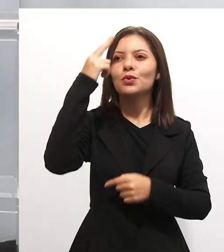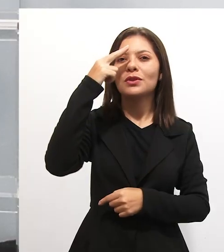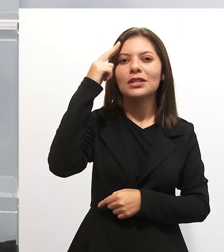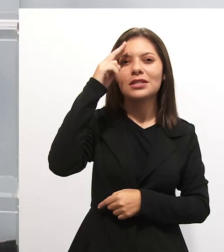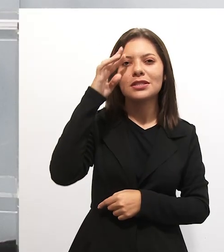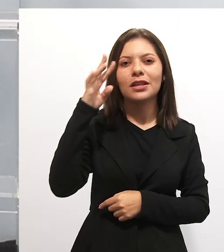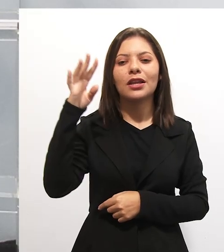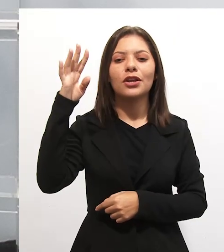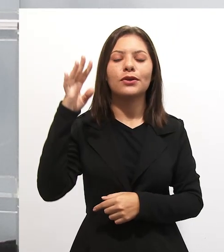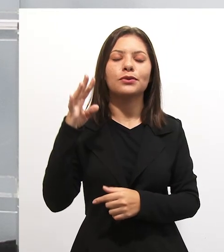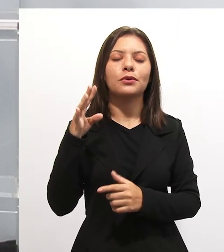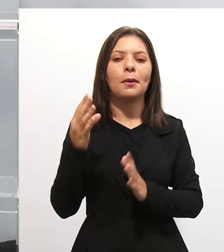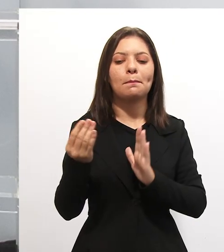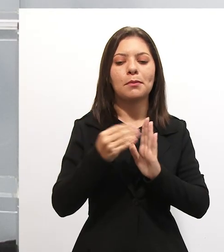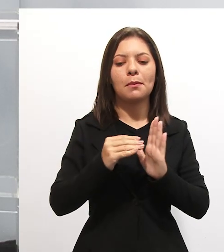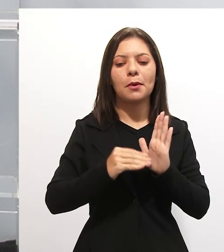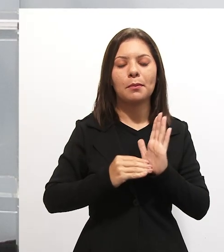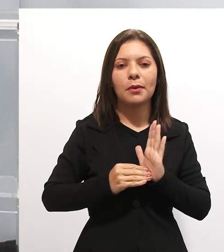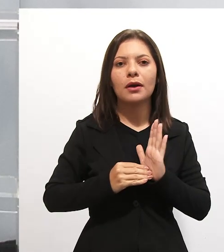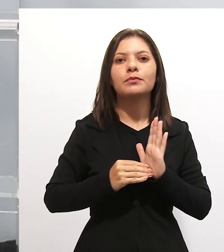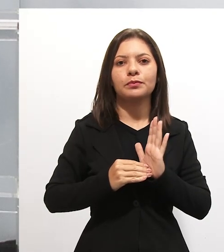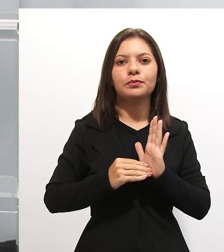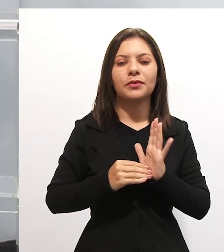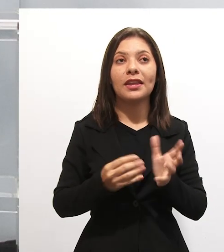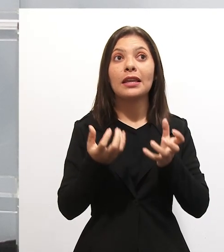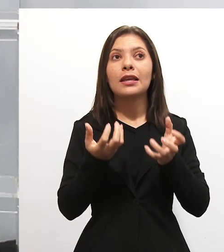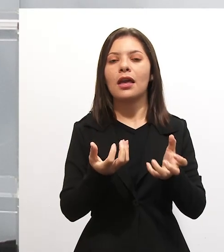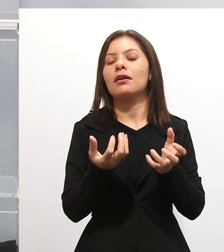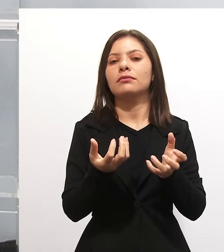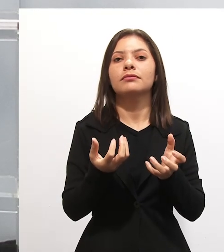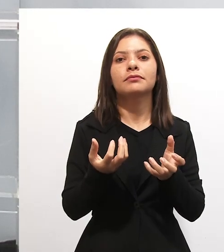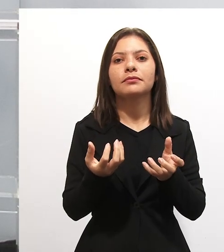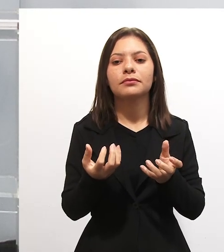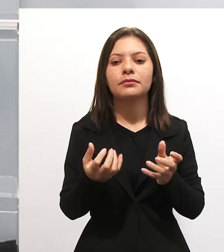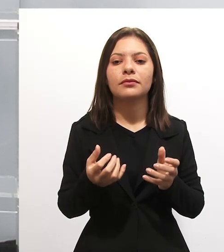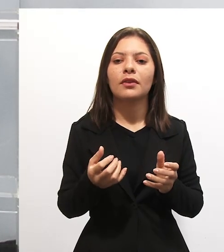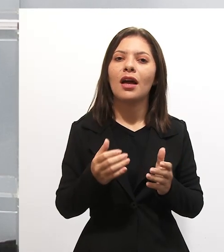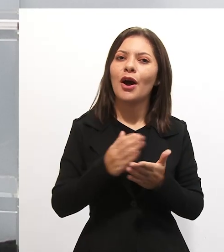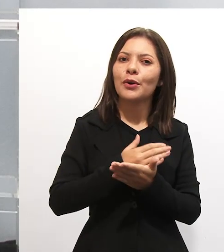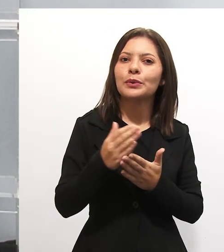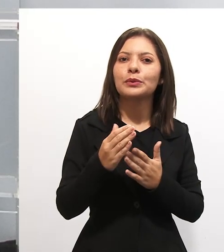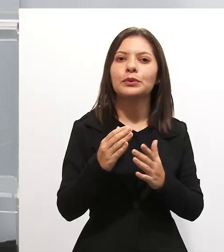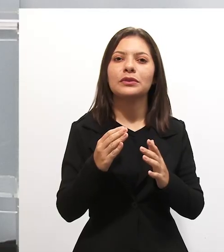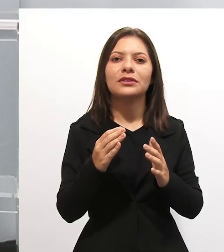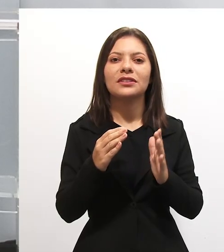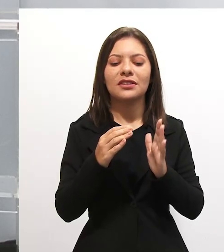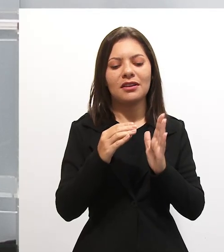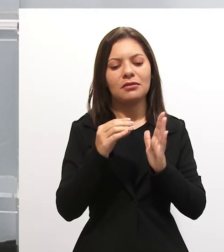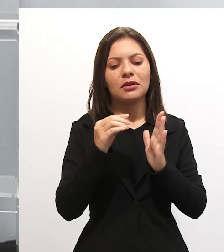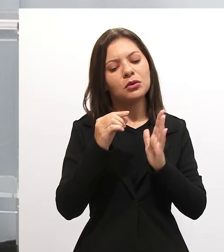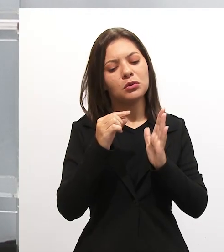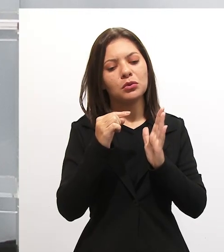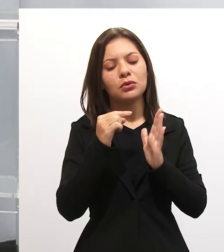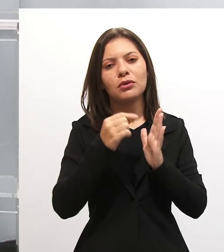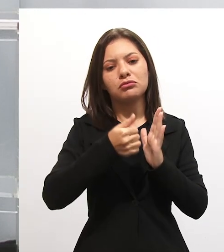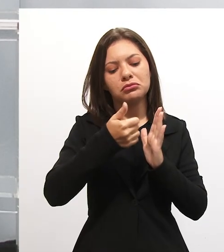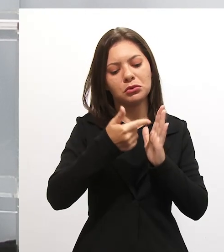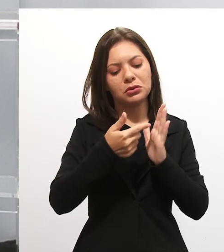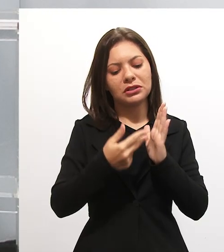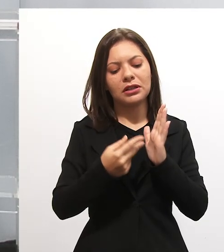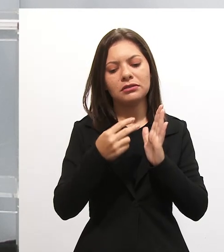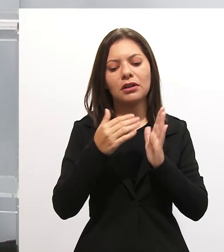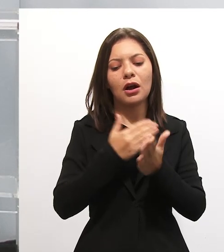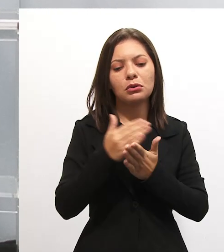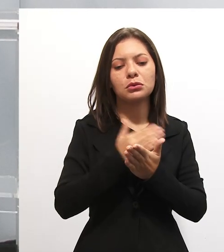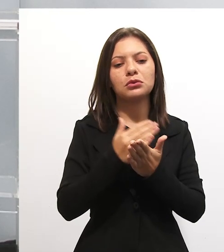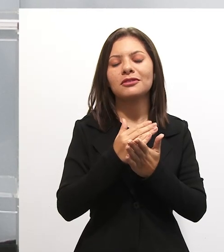do orçamento, que ele pode não necessariamente se materializar, mas é um indicador